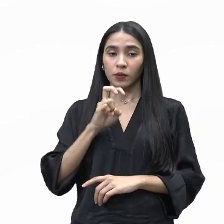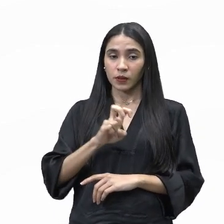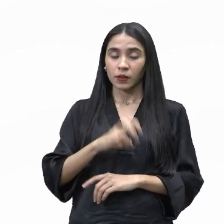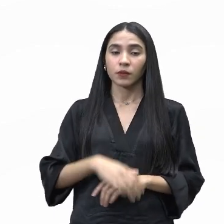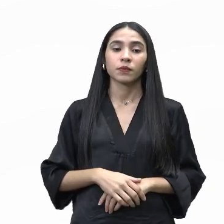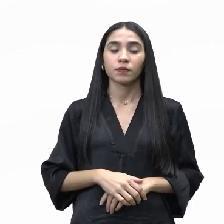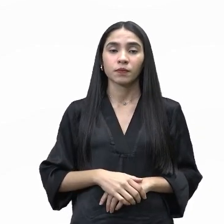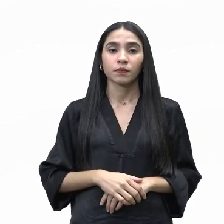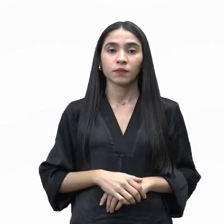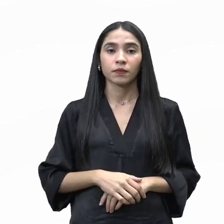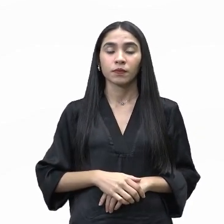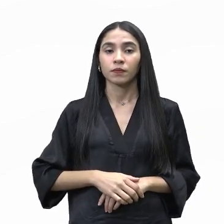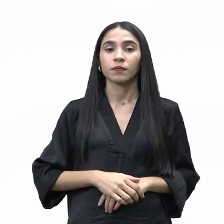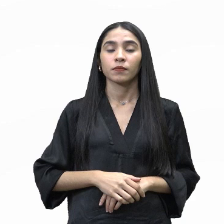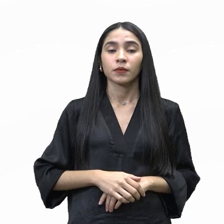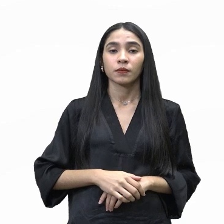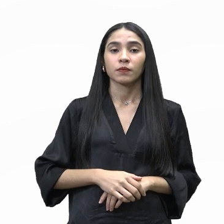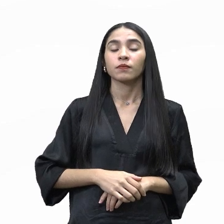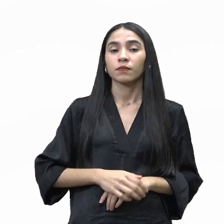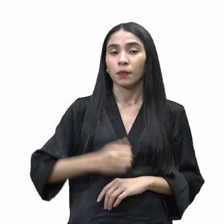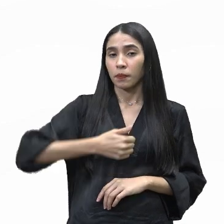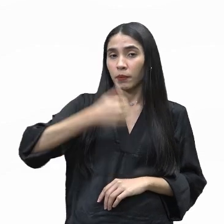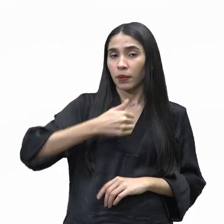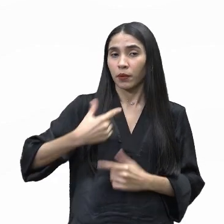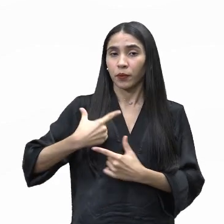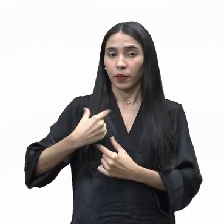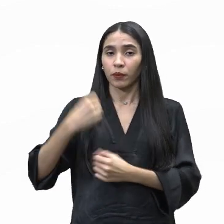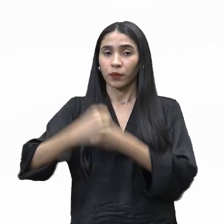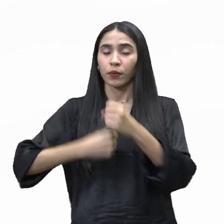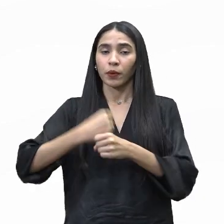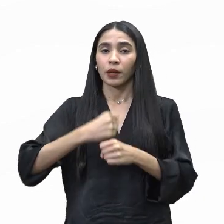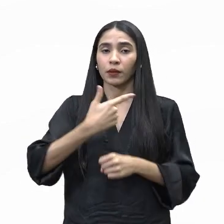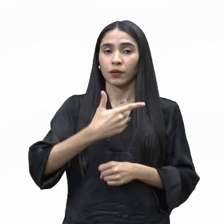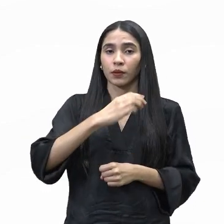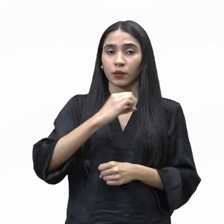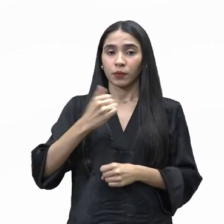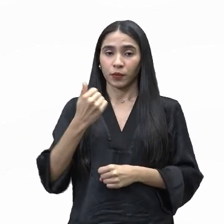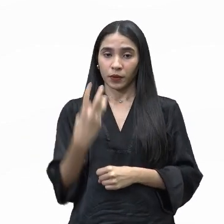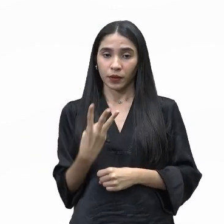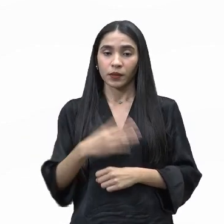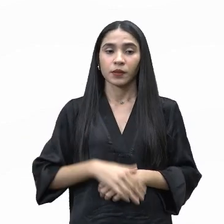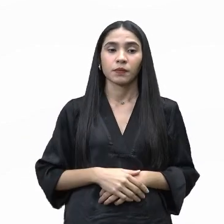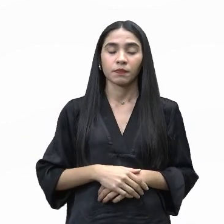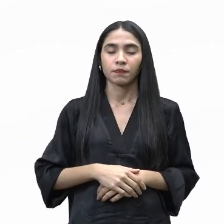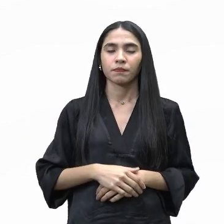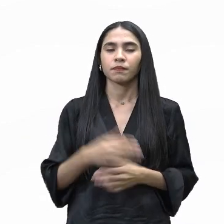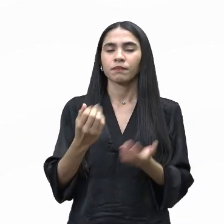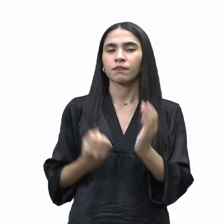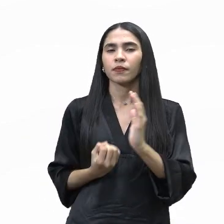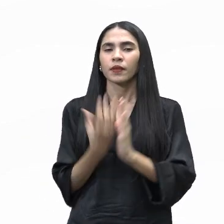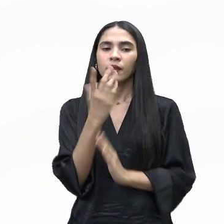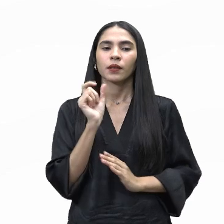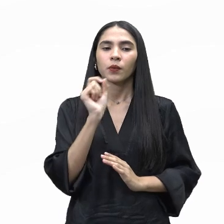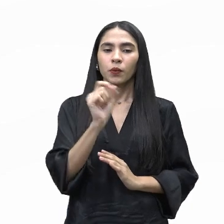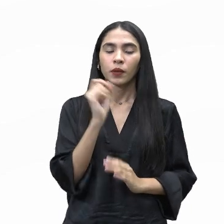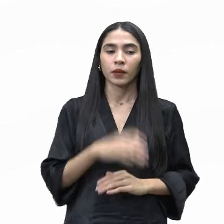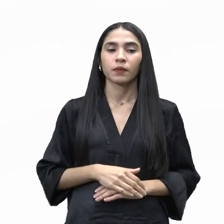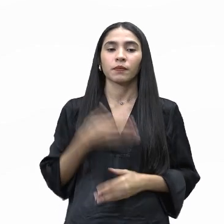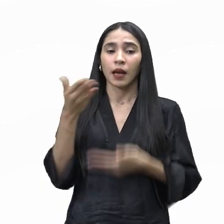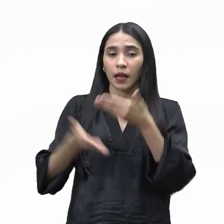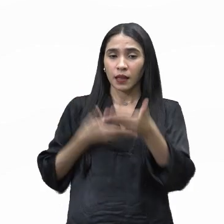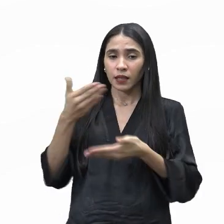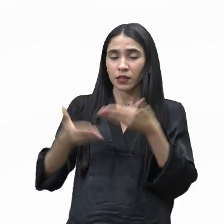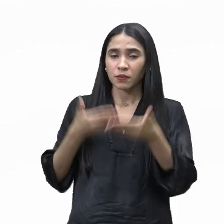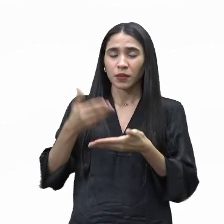12.845, que é uma lei de 1º de agosto de 2013. Esta lei estabelece